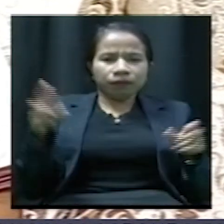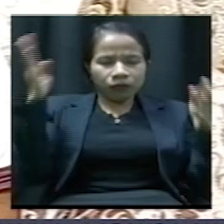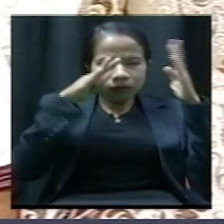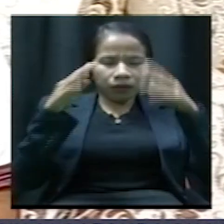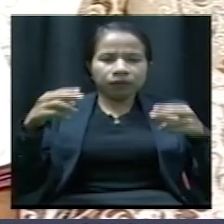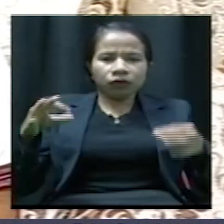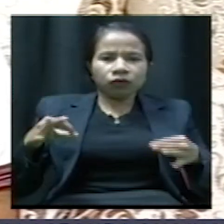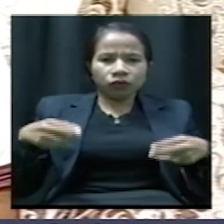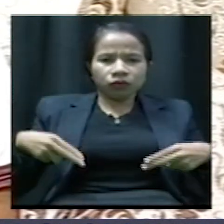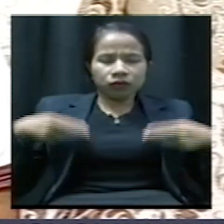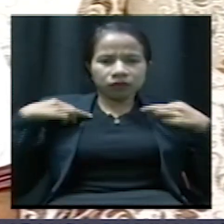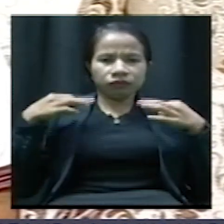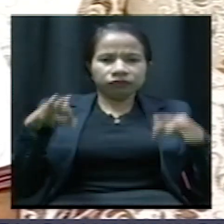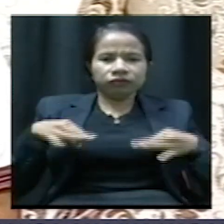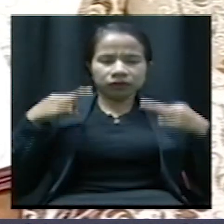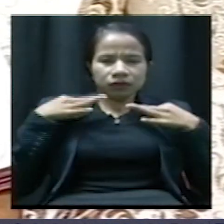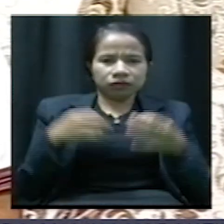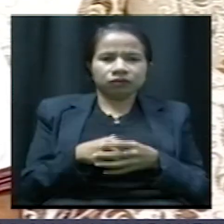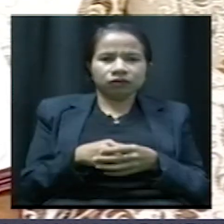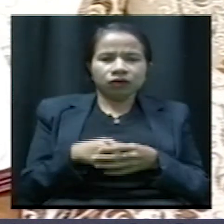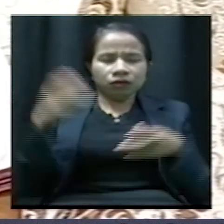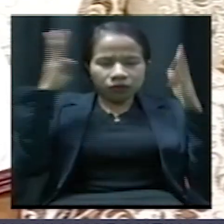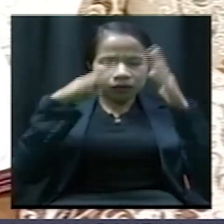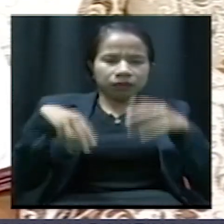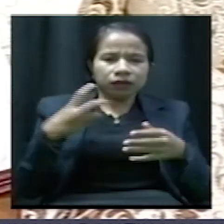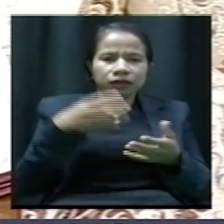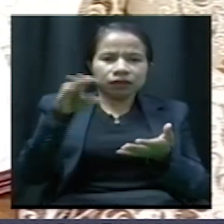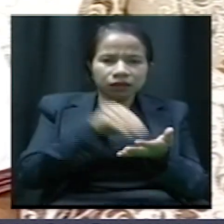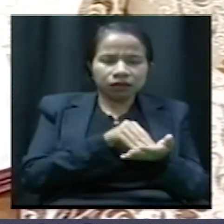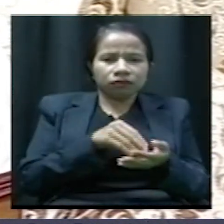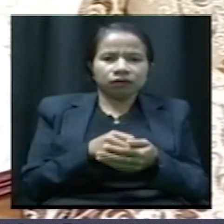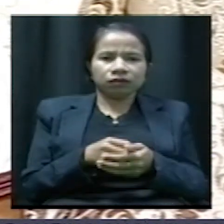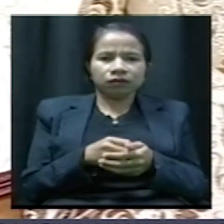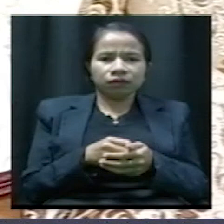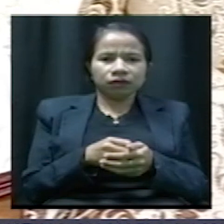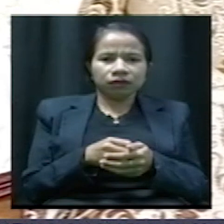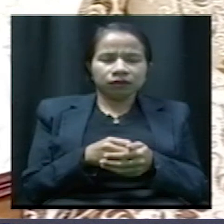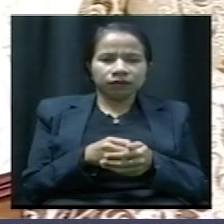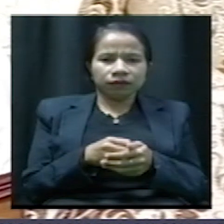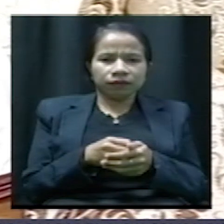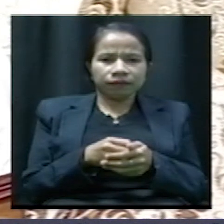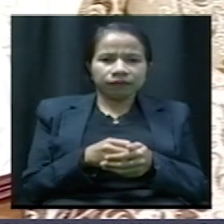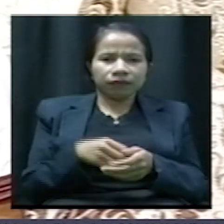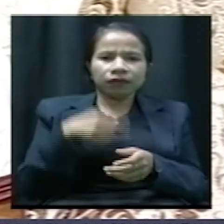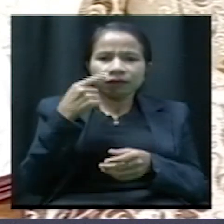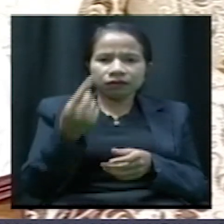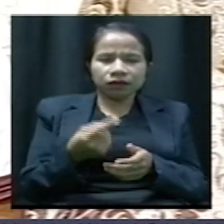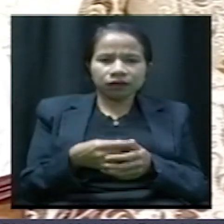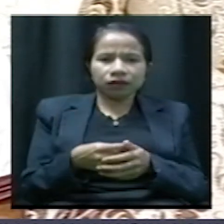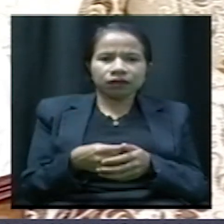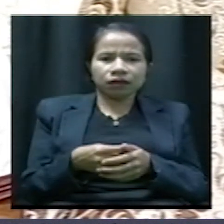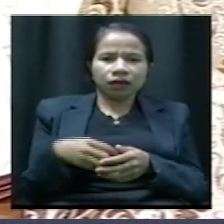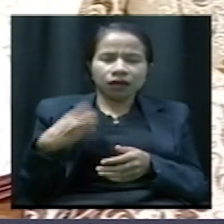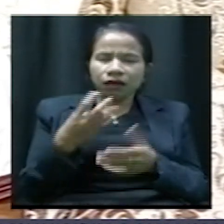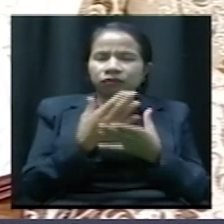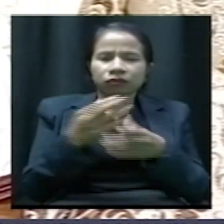fisiku. Então, situação ainda nem bem aqui, tá coloca, né? Coloca ali o baia fisicamente. A tua até atender a mim,